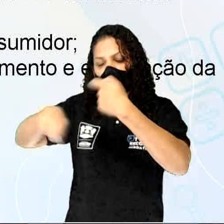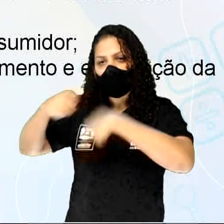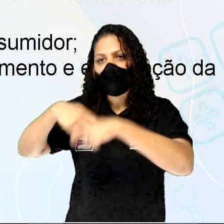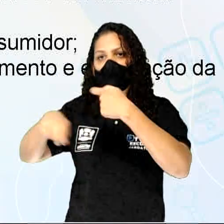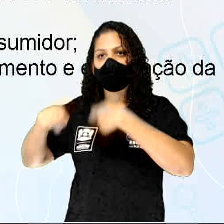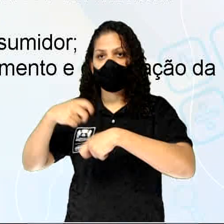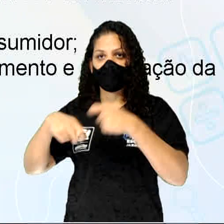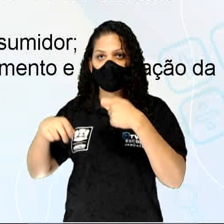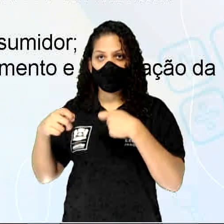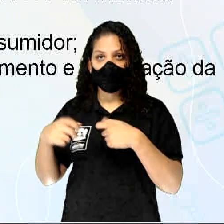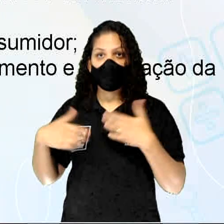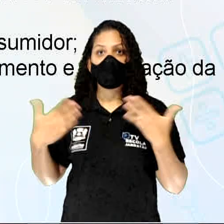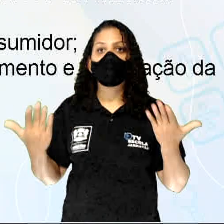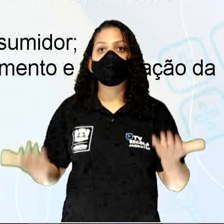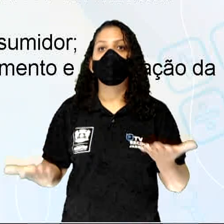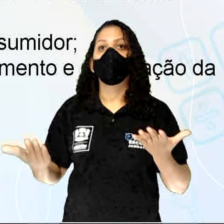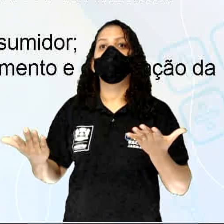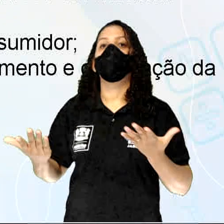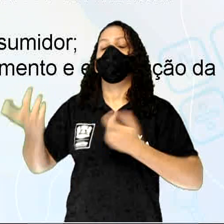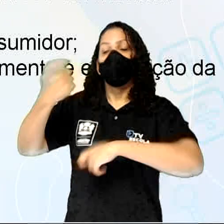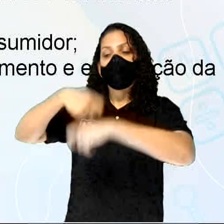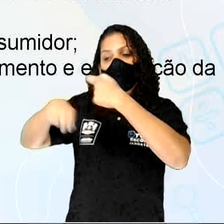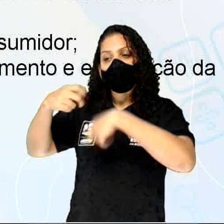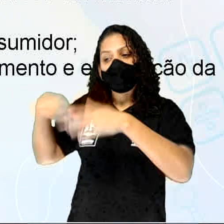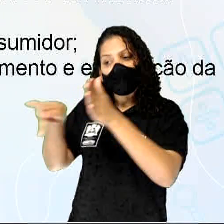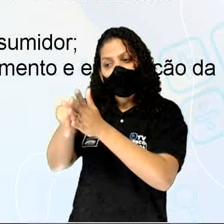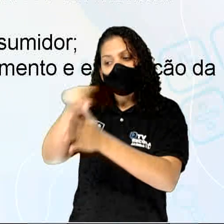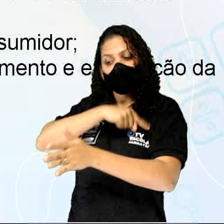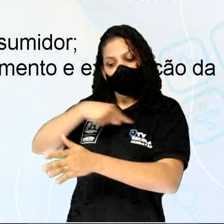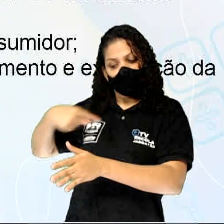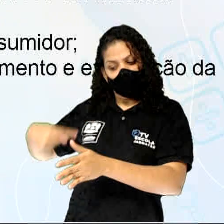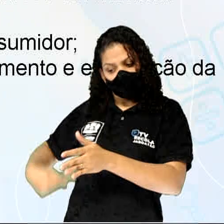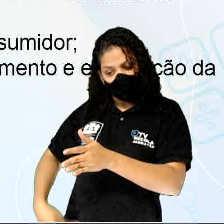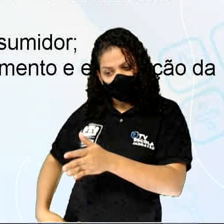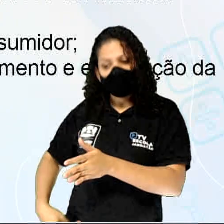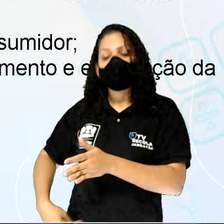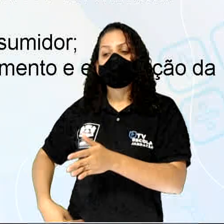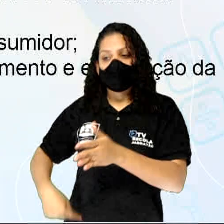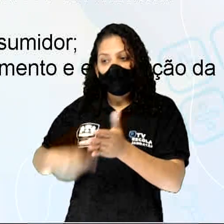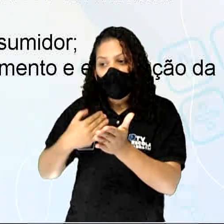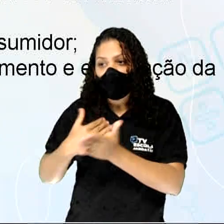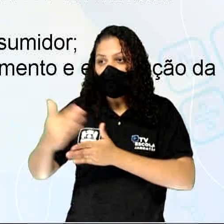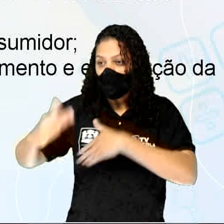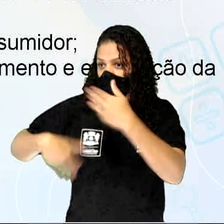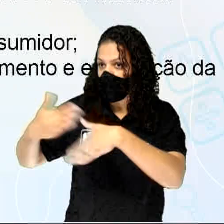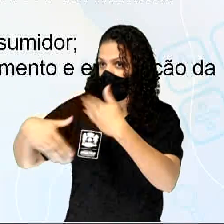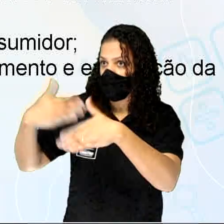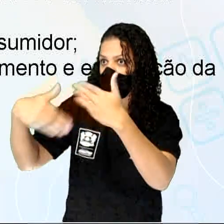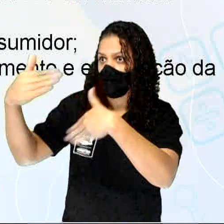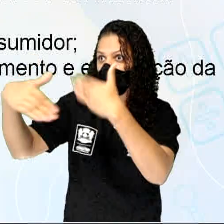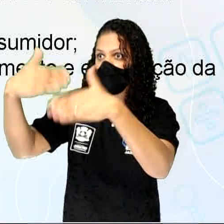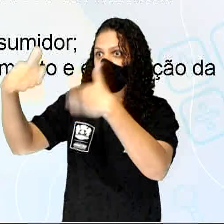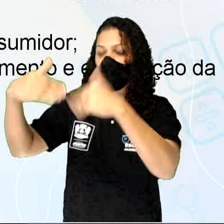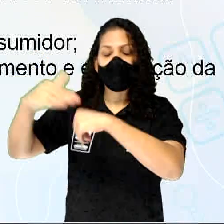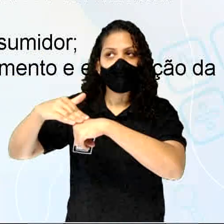A economia chinesa é atualmente a que mais avança em todo o